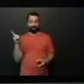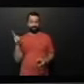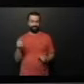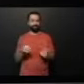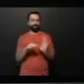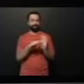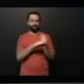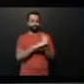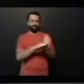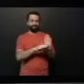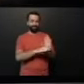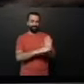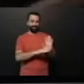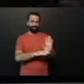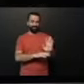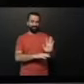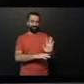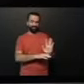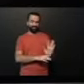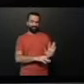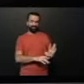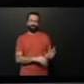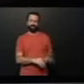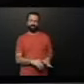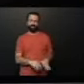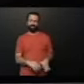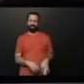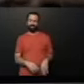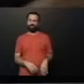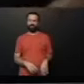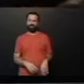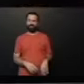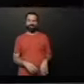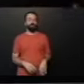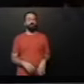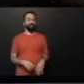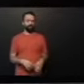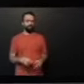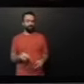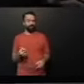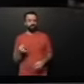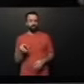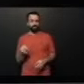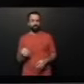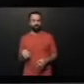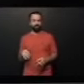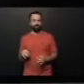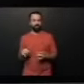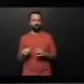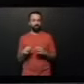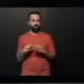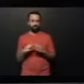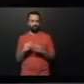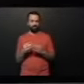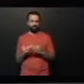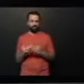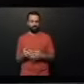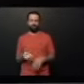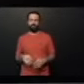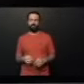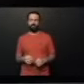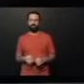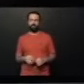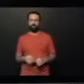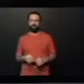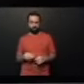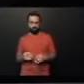Ah, olha o que nós preparamos para vocês, como vocês fazem na sala de aula, aquela rotina, né? Para se organizar o